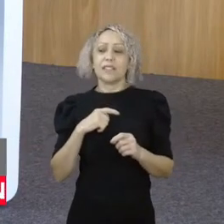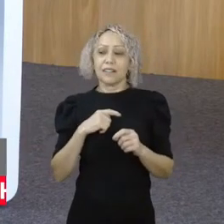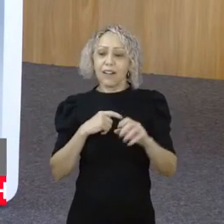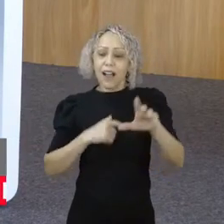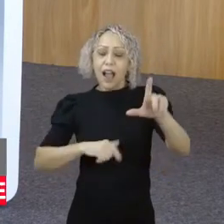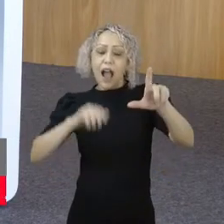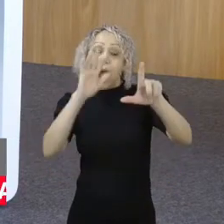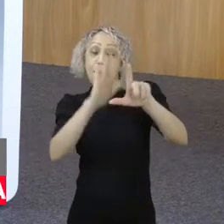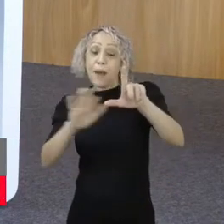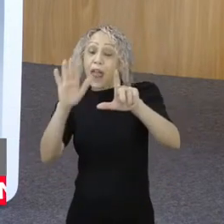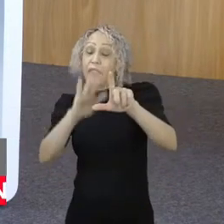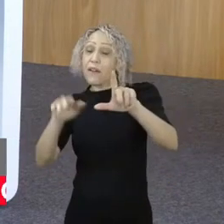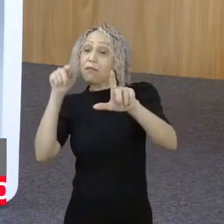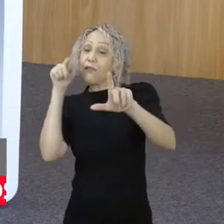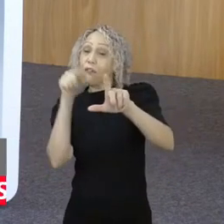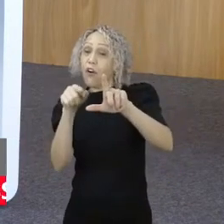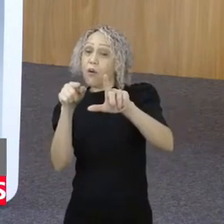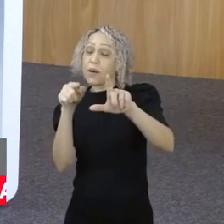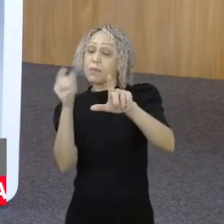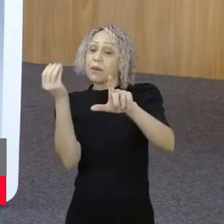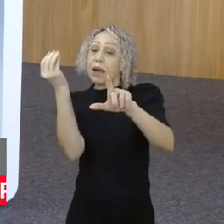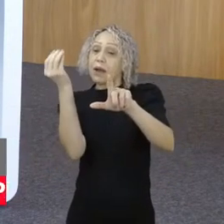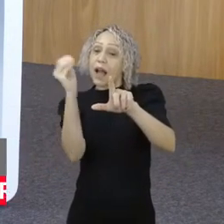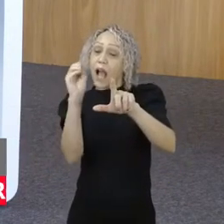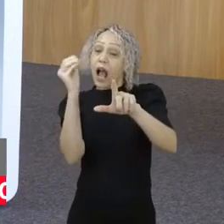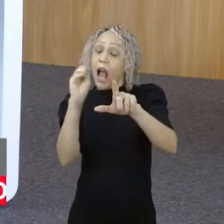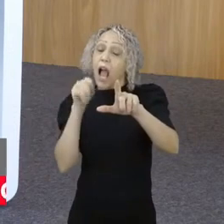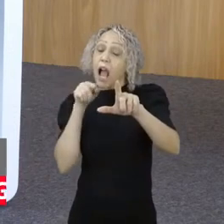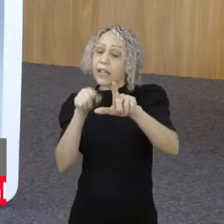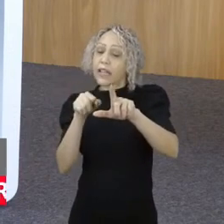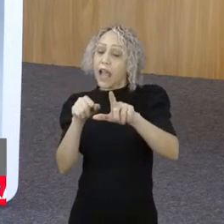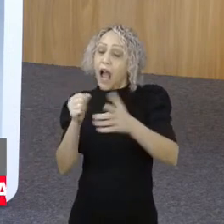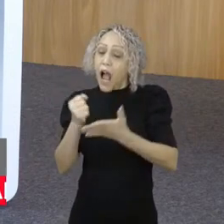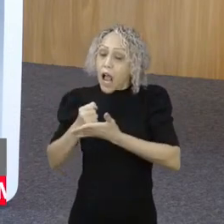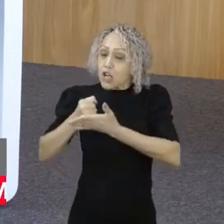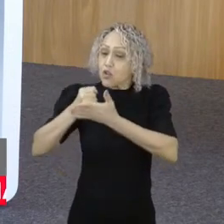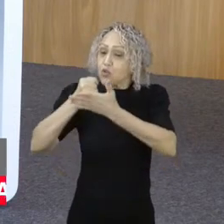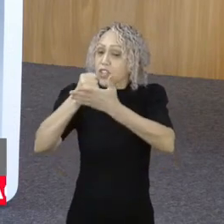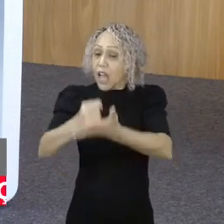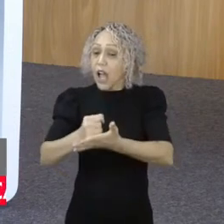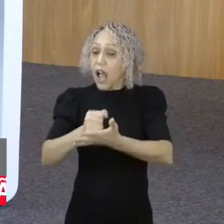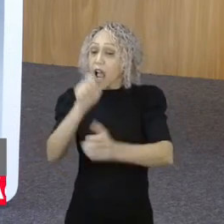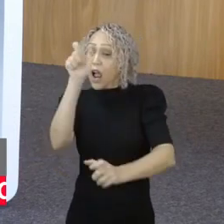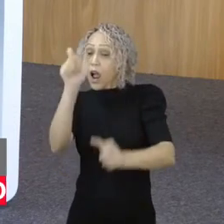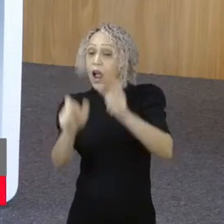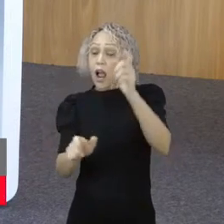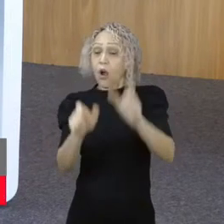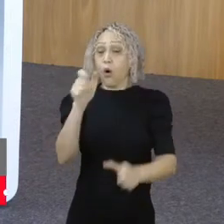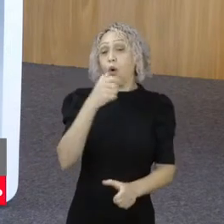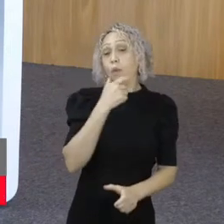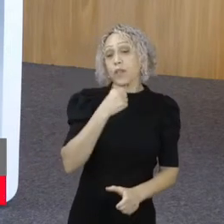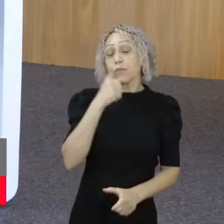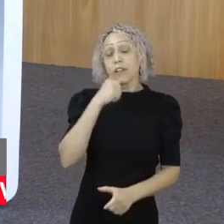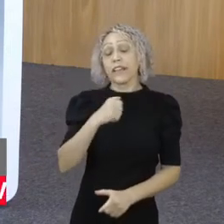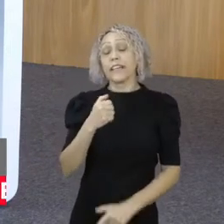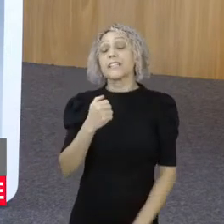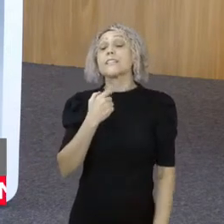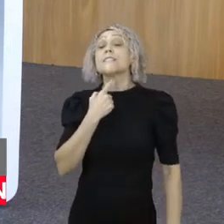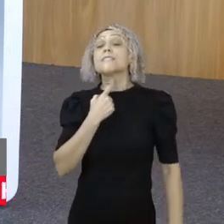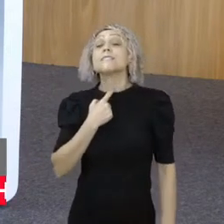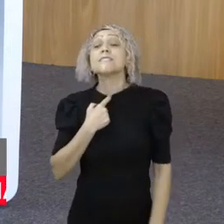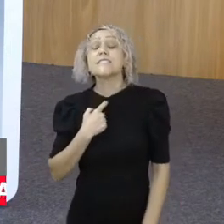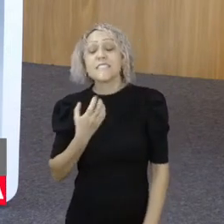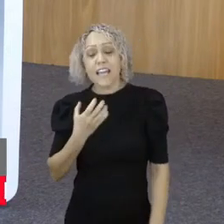de facilitação para as candidaturas. E na segunda tem essa plenária online, que eu queria que você contasse para a gente um pouquinho mais sobre